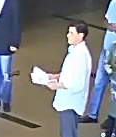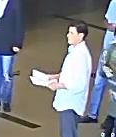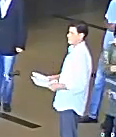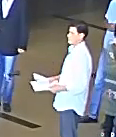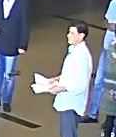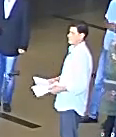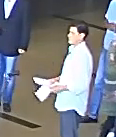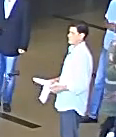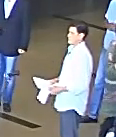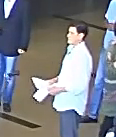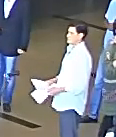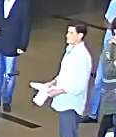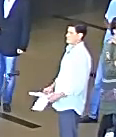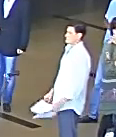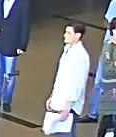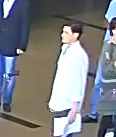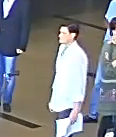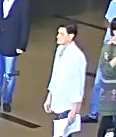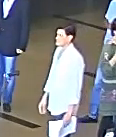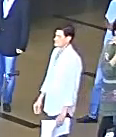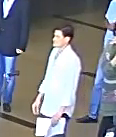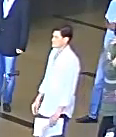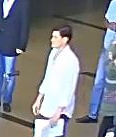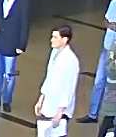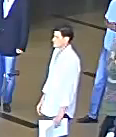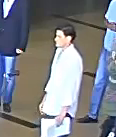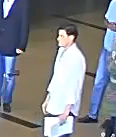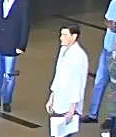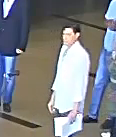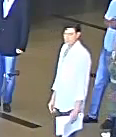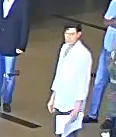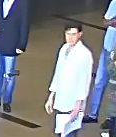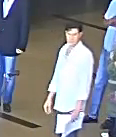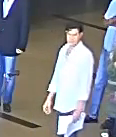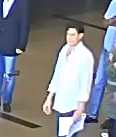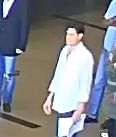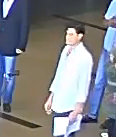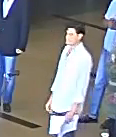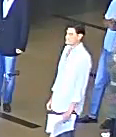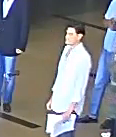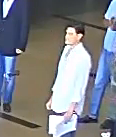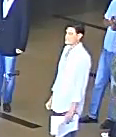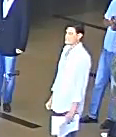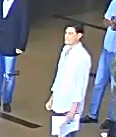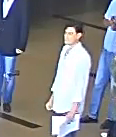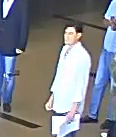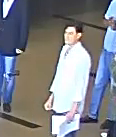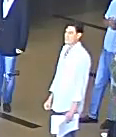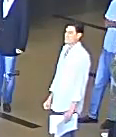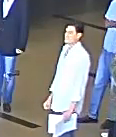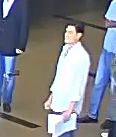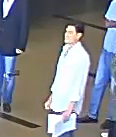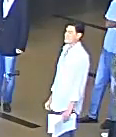Rocha Nunes o Igor da Rocha Nunes está